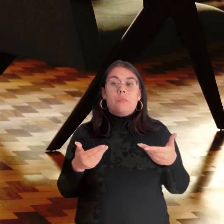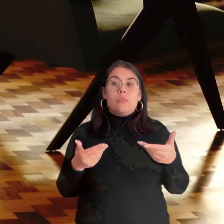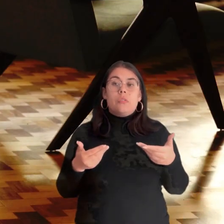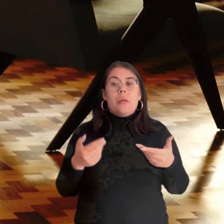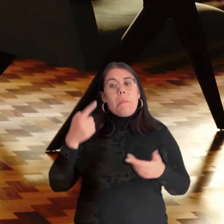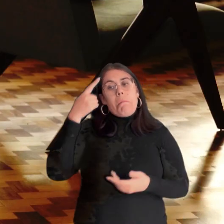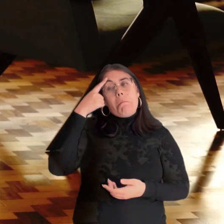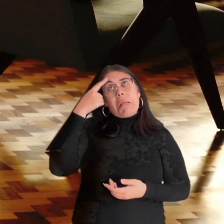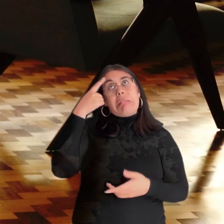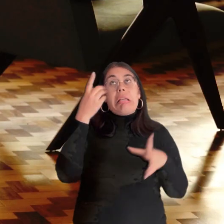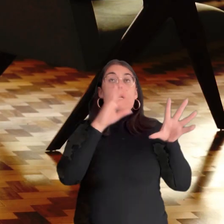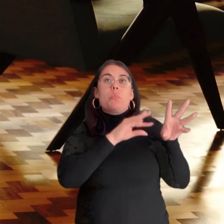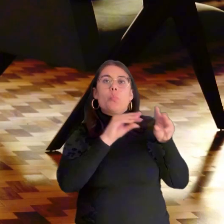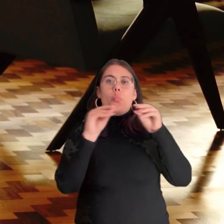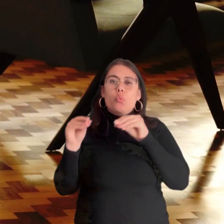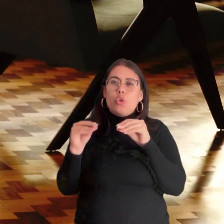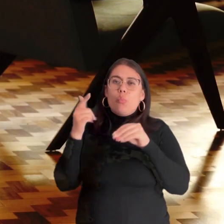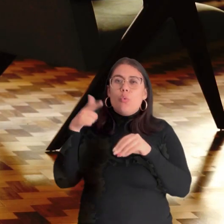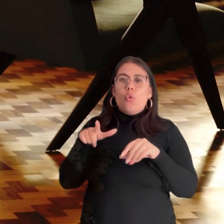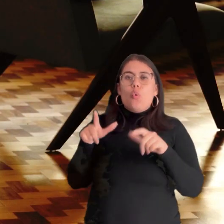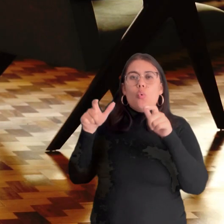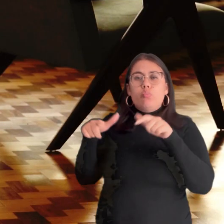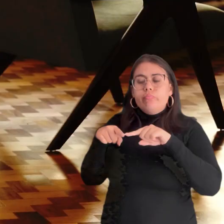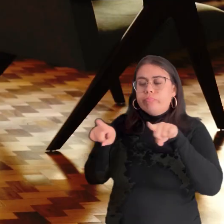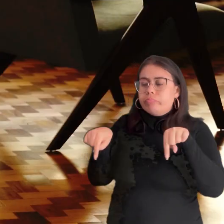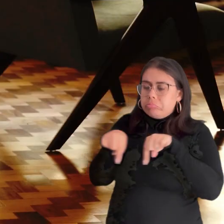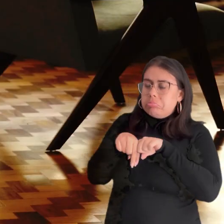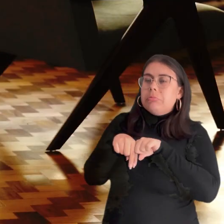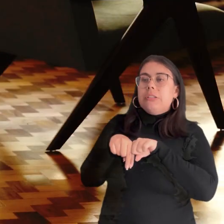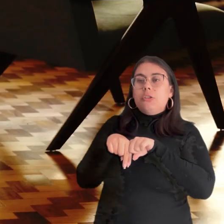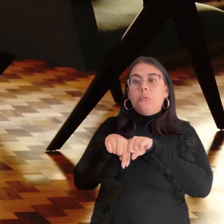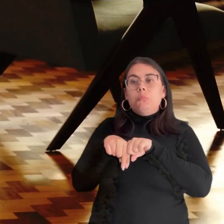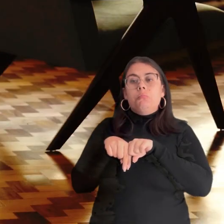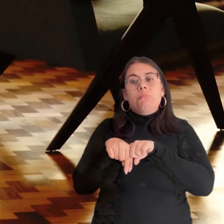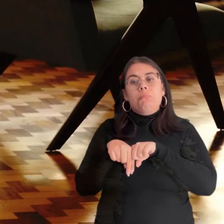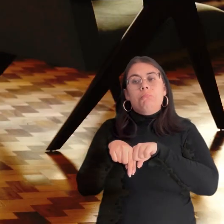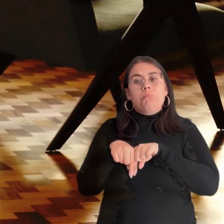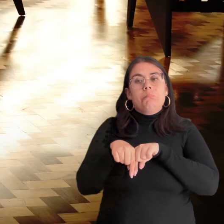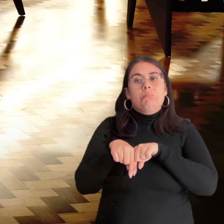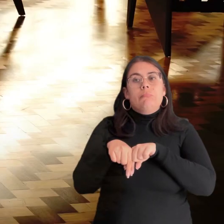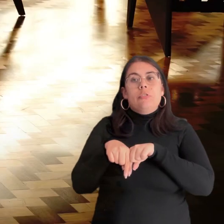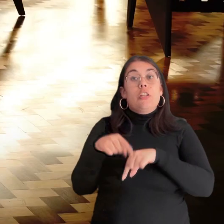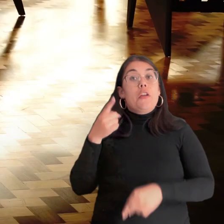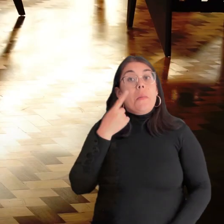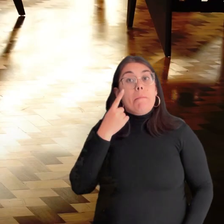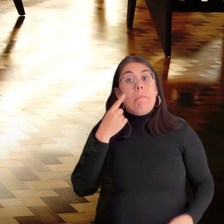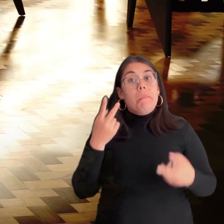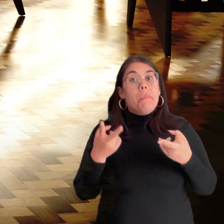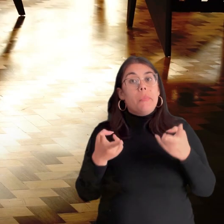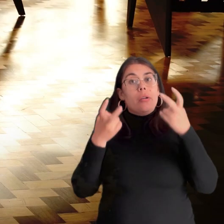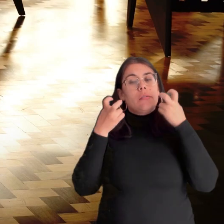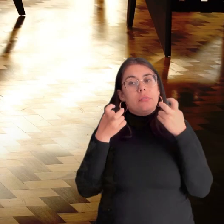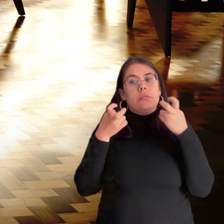espaço, e vi um espaço que me pareceu muito interessante. Ela é muito sensível com as questões